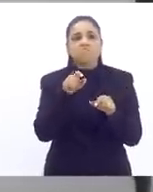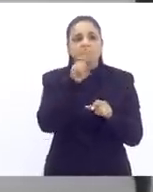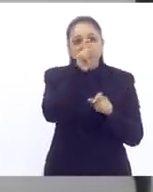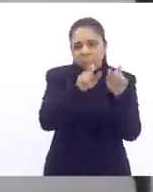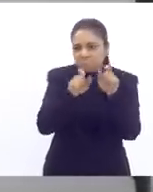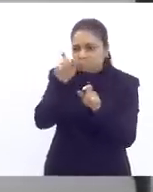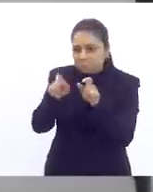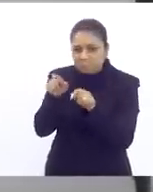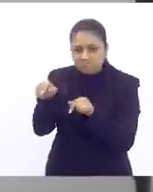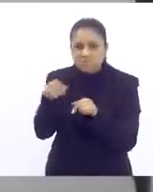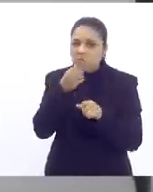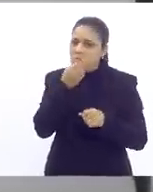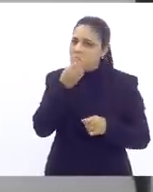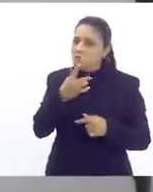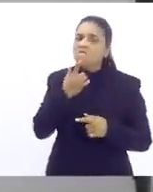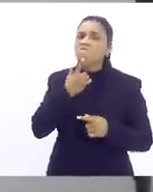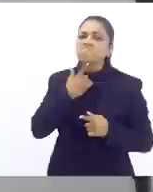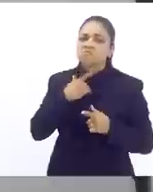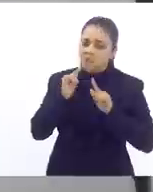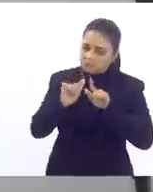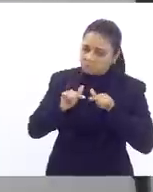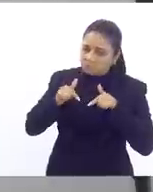uma grande boa vontade